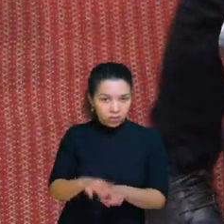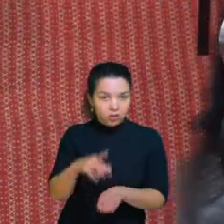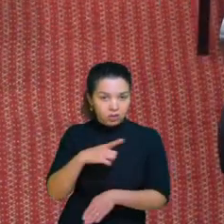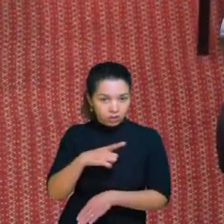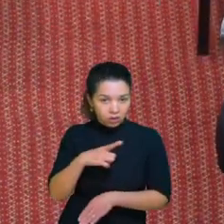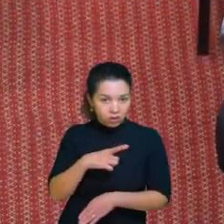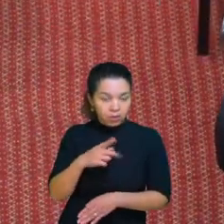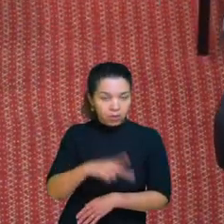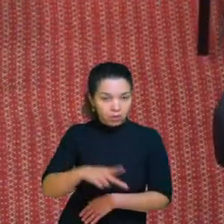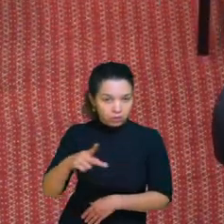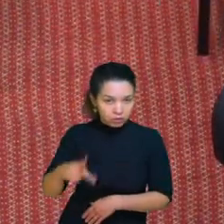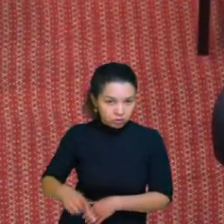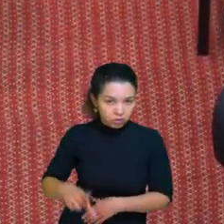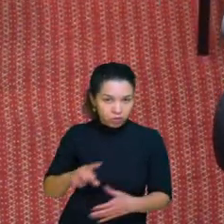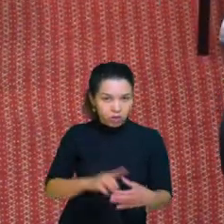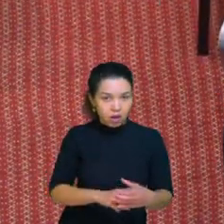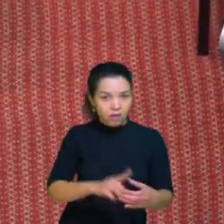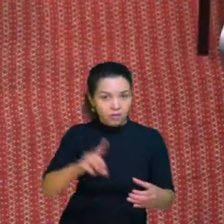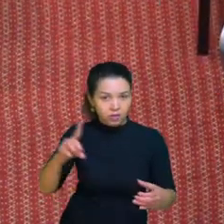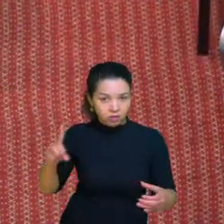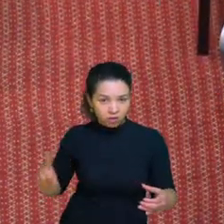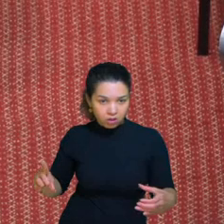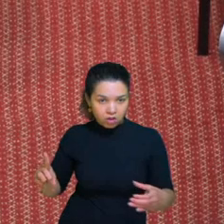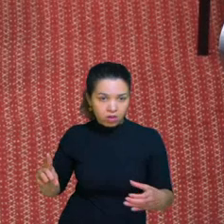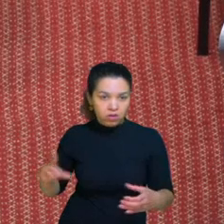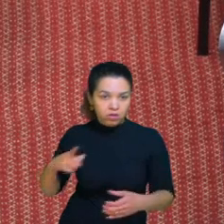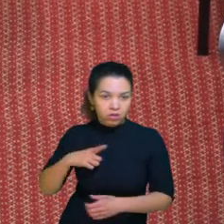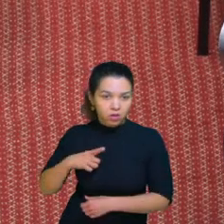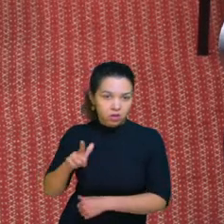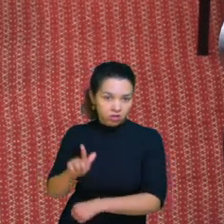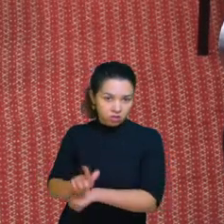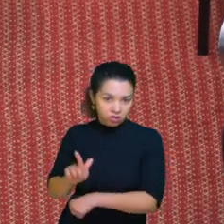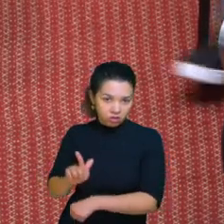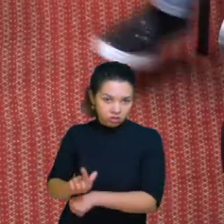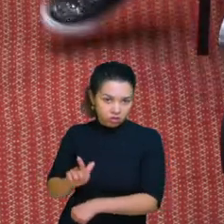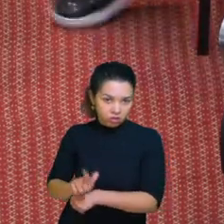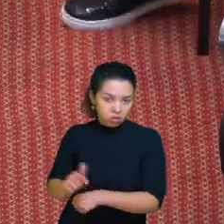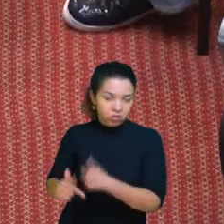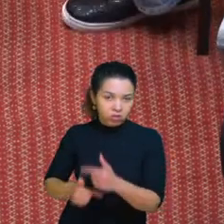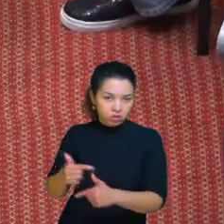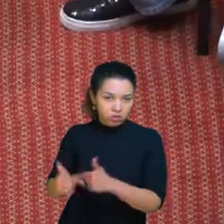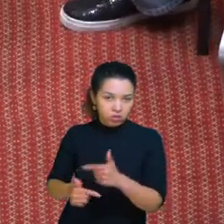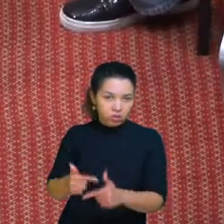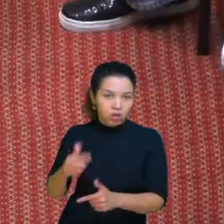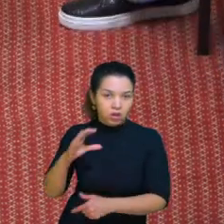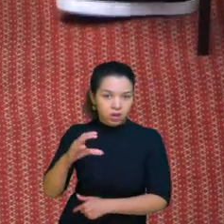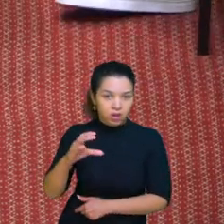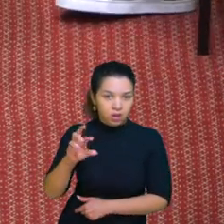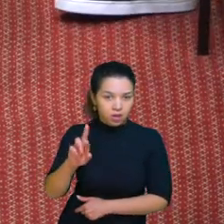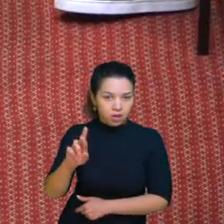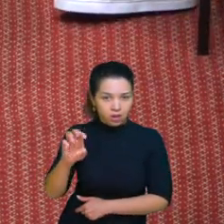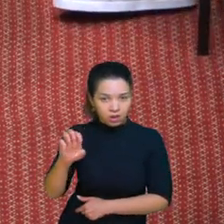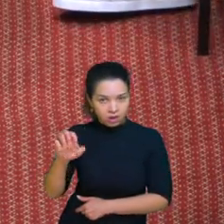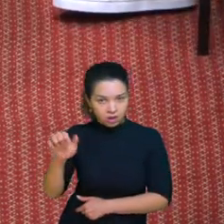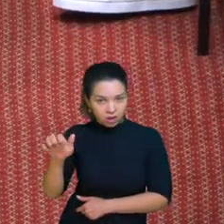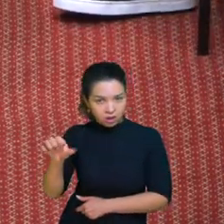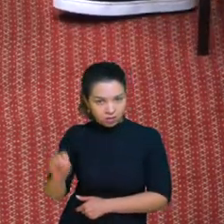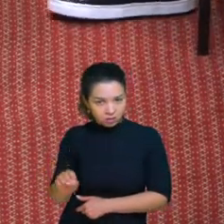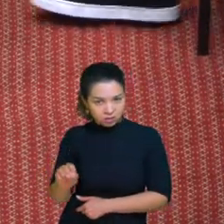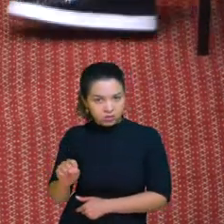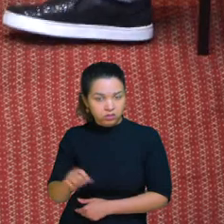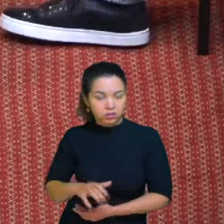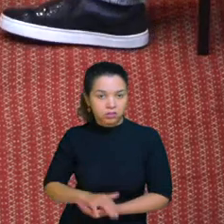Para quê Para a cargo de gestores para atuar junto às cres eh vou